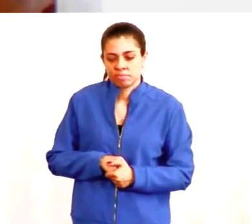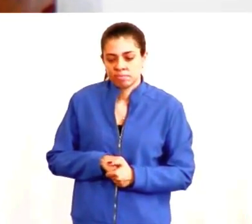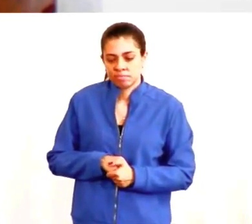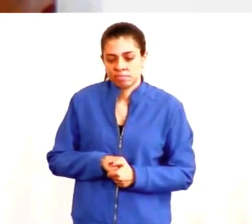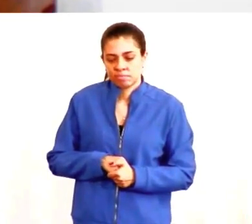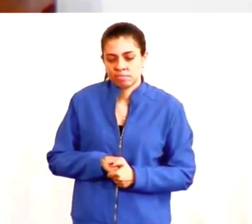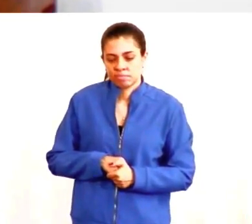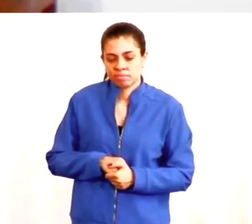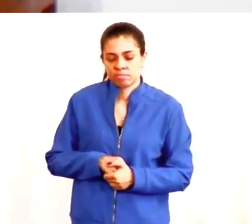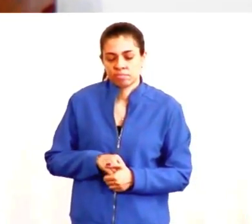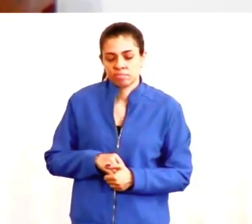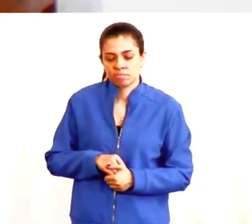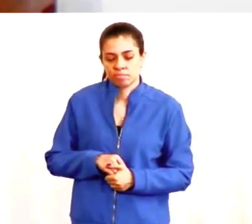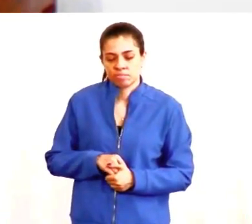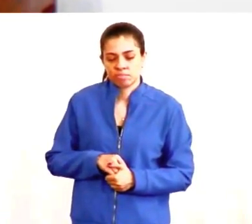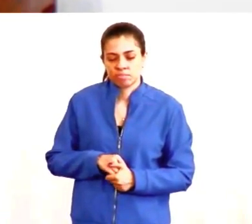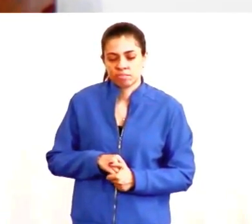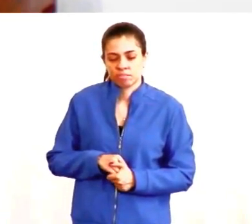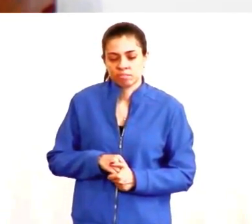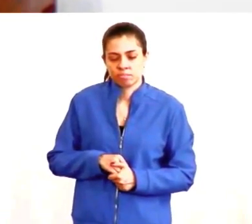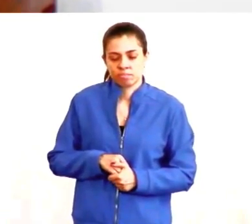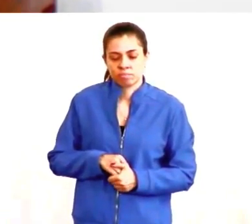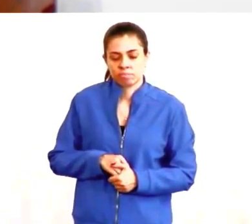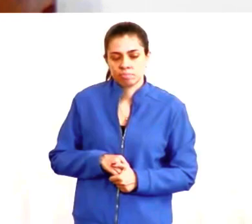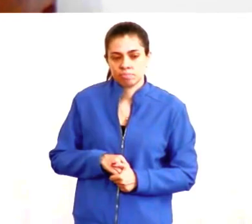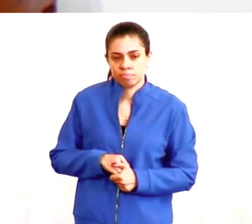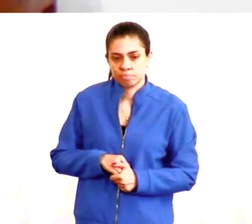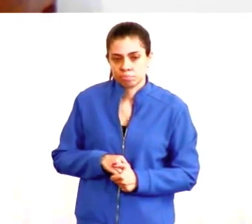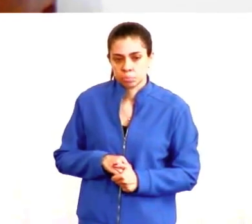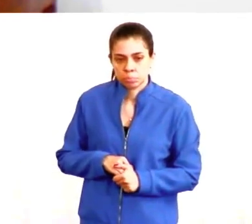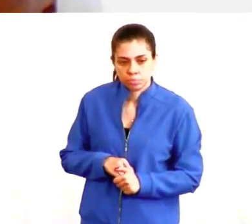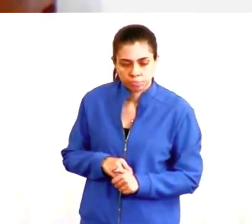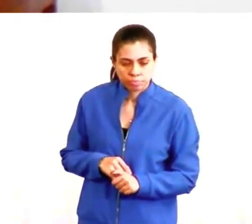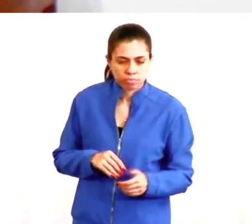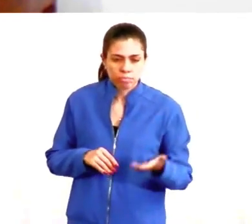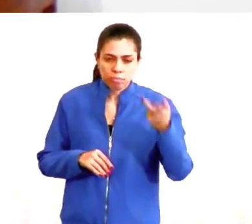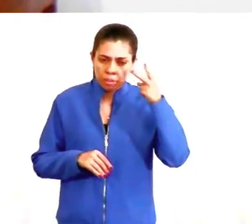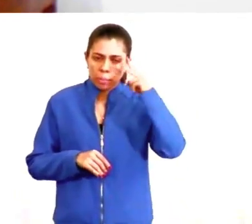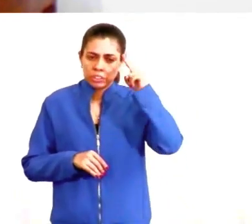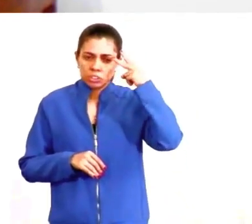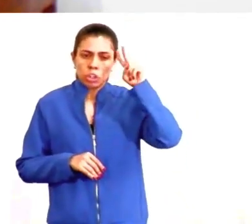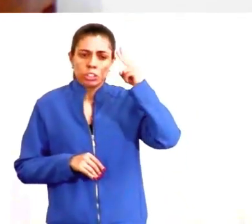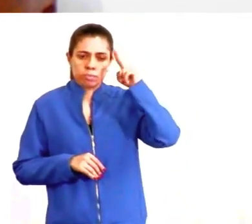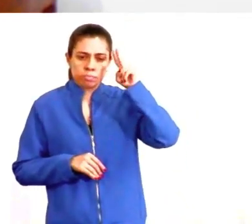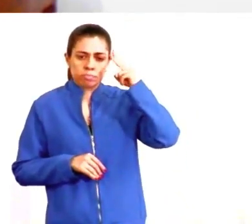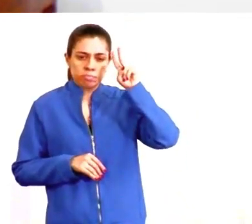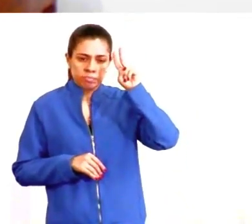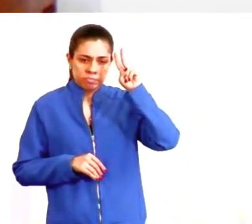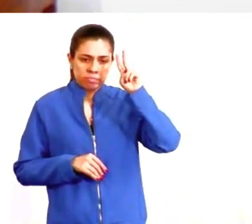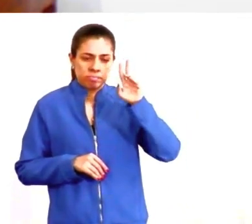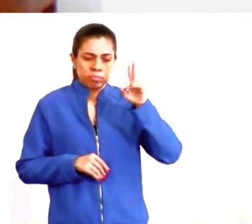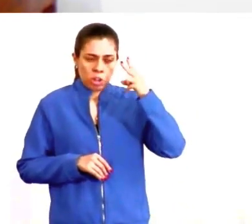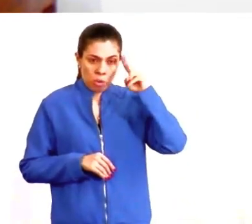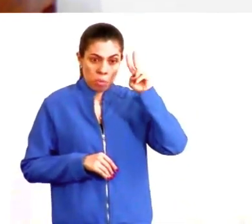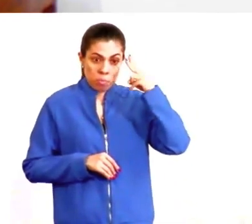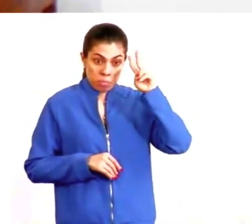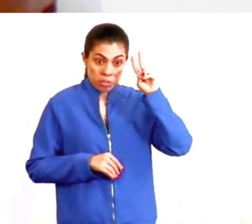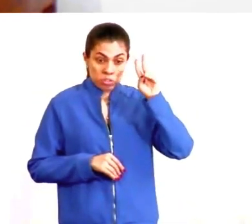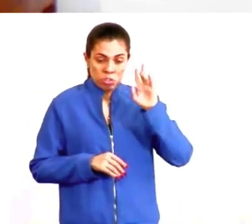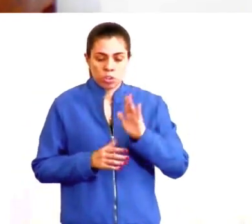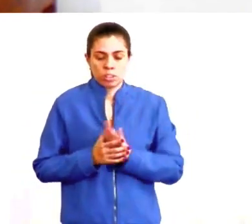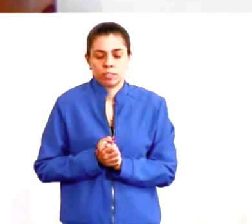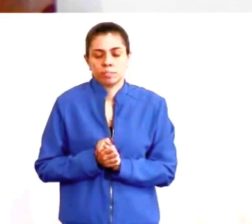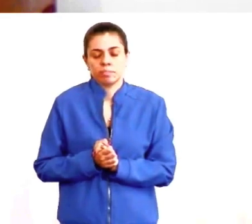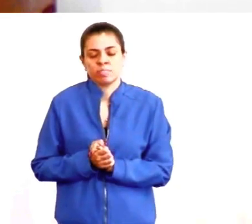fazer missão, disse para ele, jovenzinho, fique no seu lugar, se Deus quiser, Ele usa